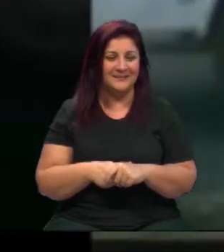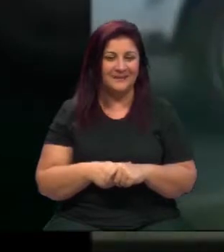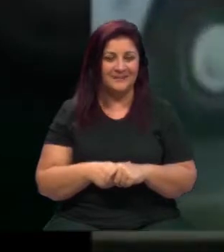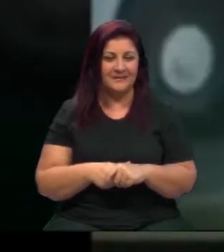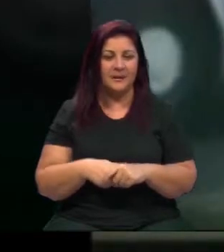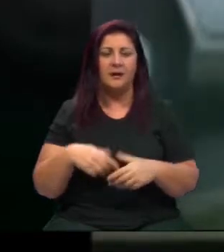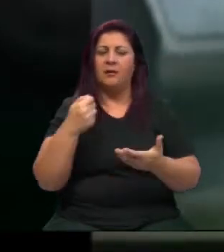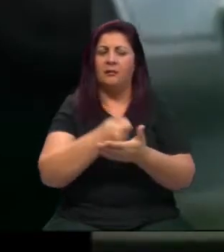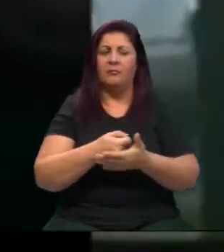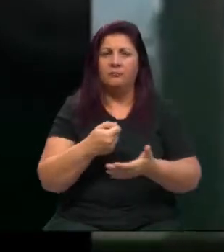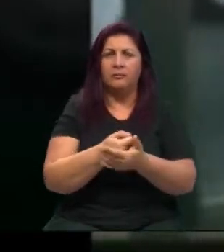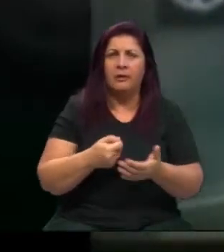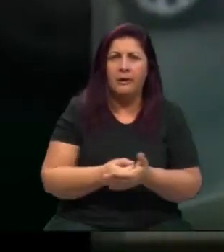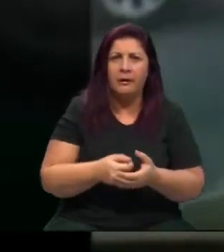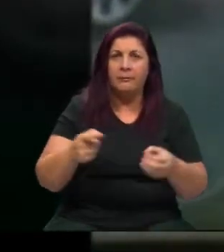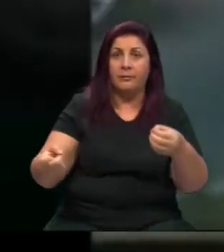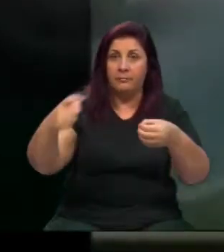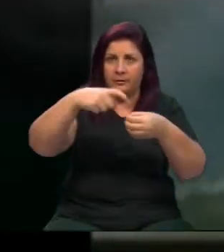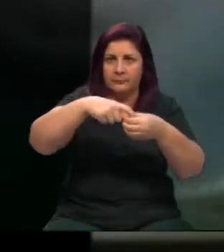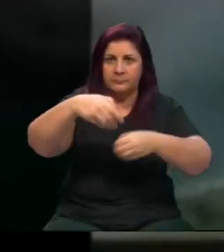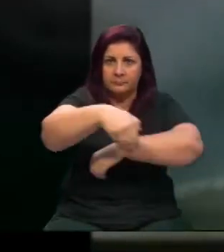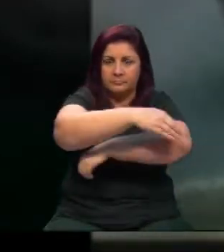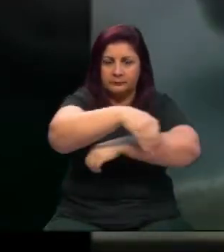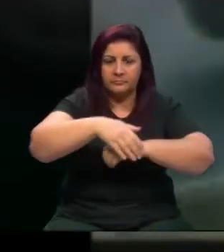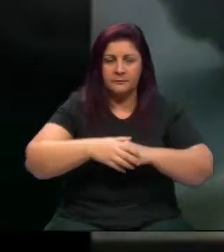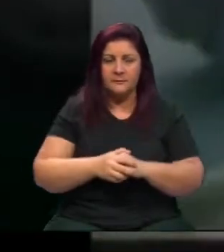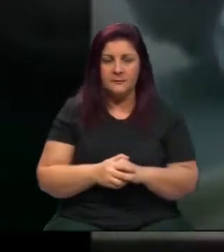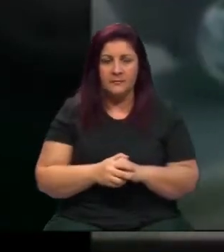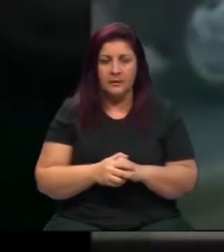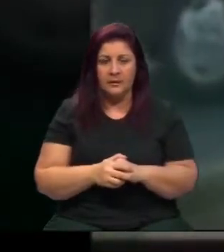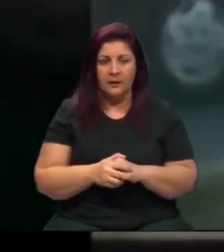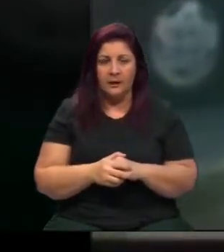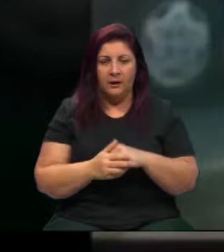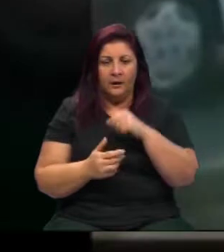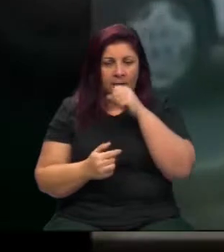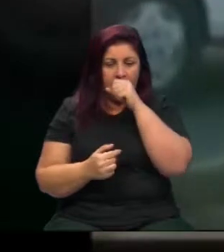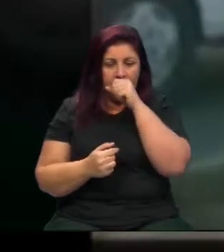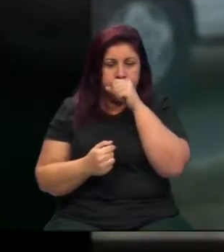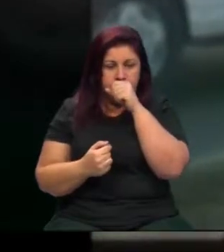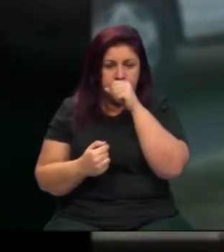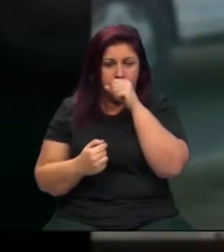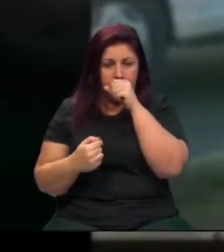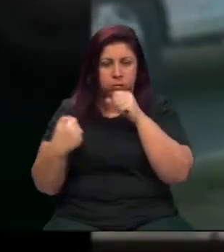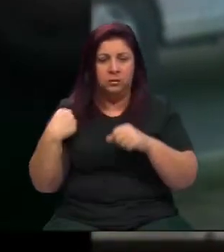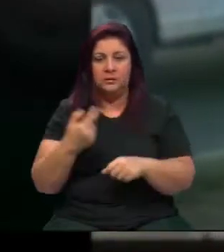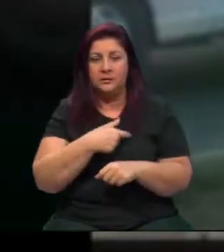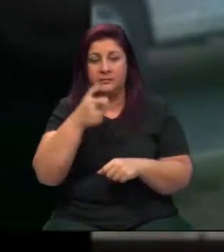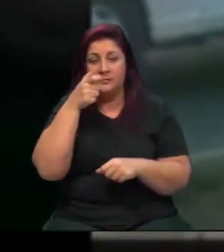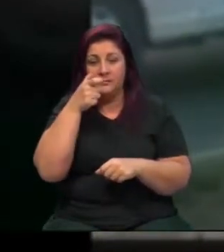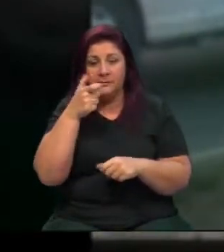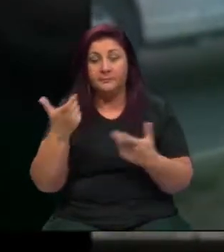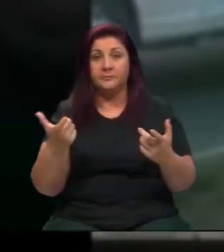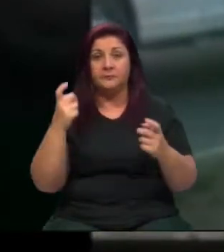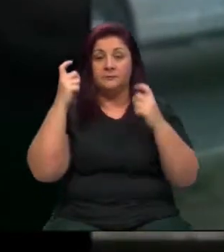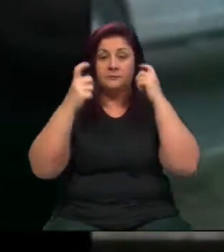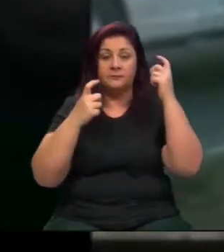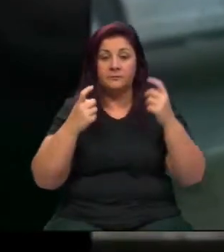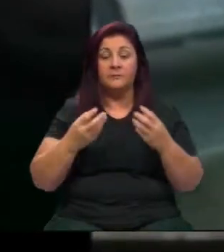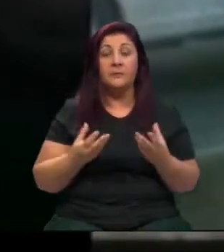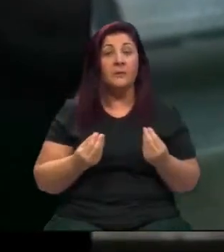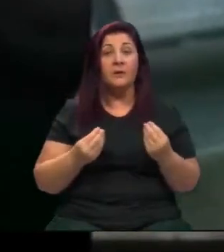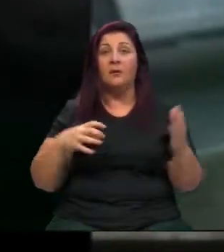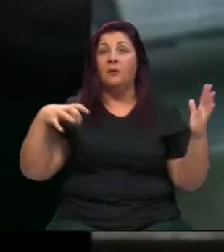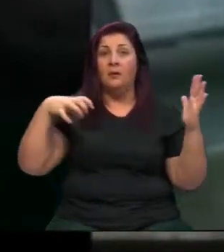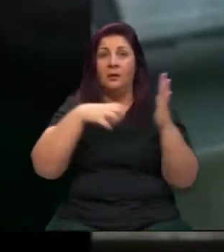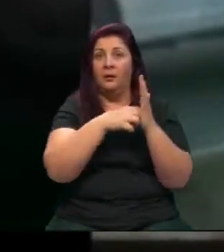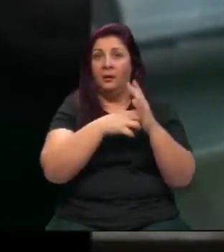Lutado por esse retorno aqui, né? Correto. E aí agora a gente tá vendo aqui que o povo tão preocupado com os acidentes que tá